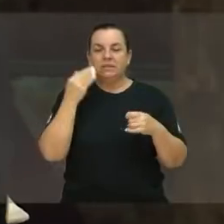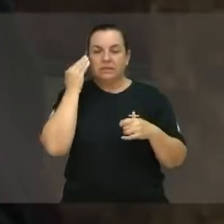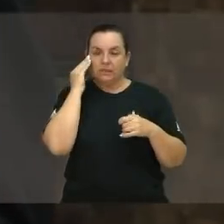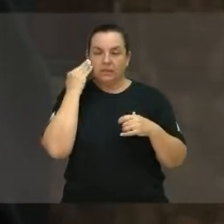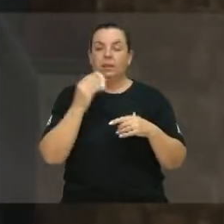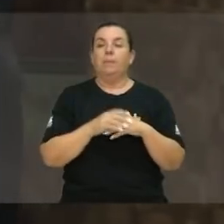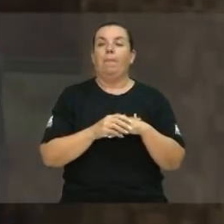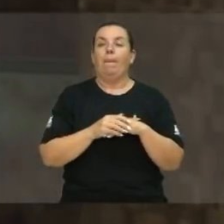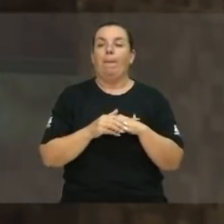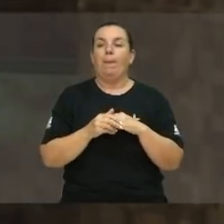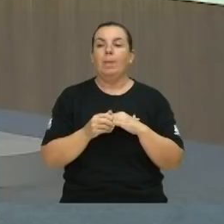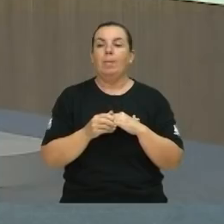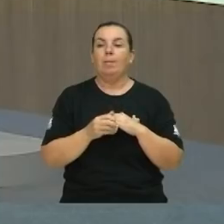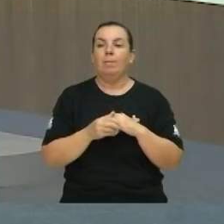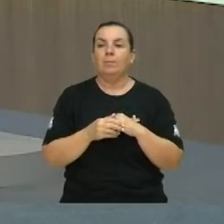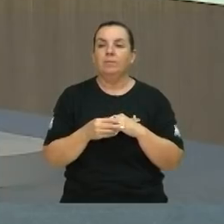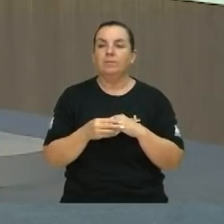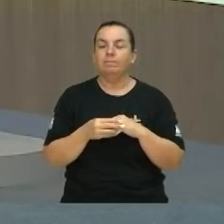é